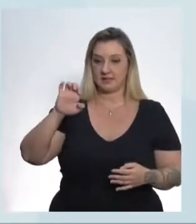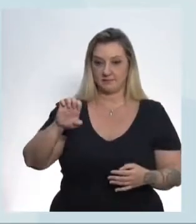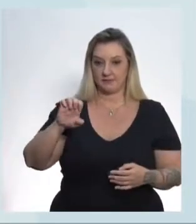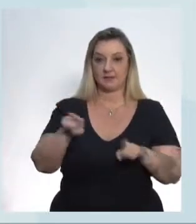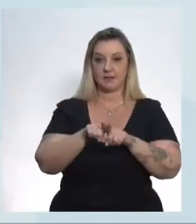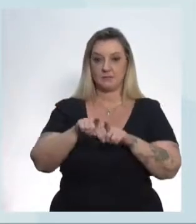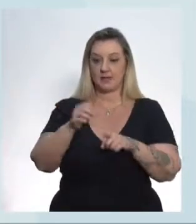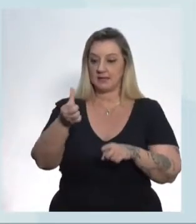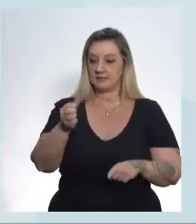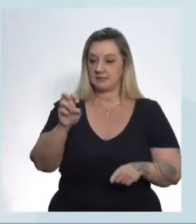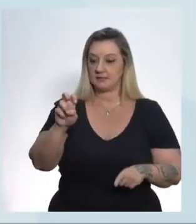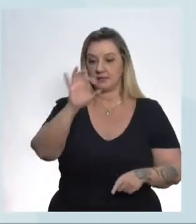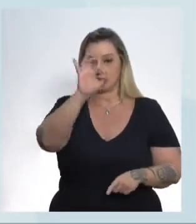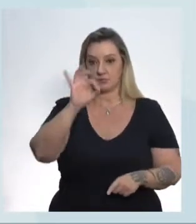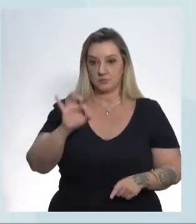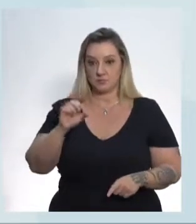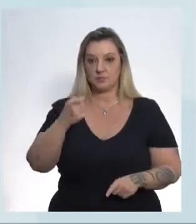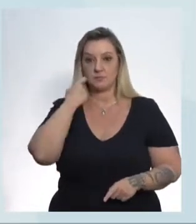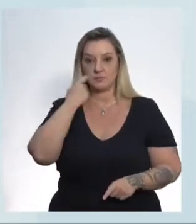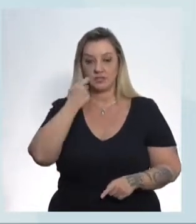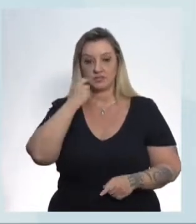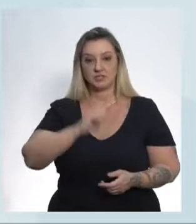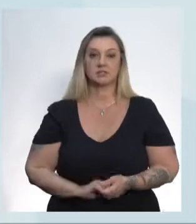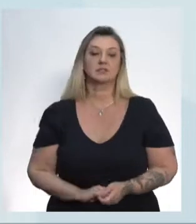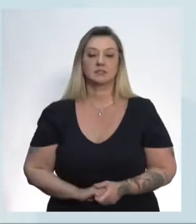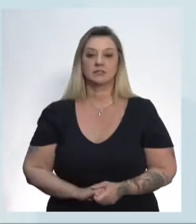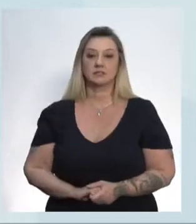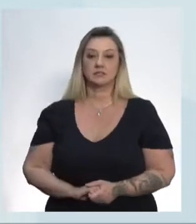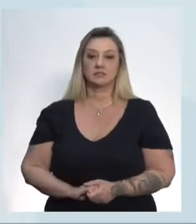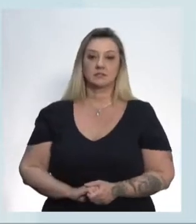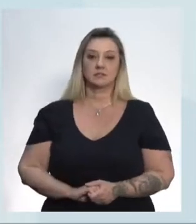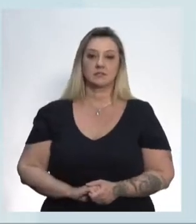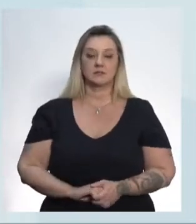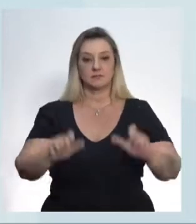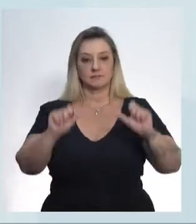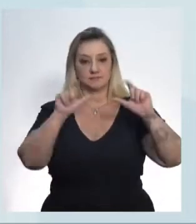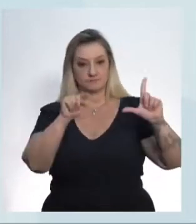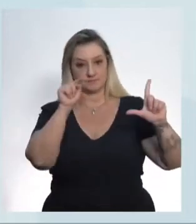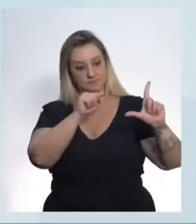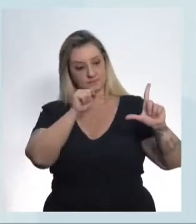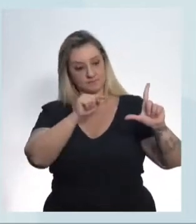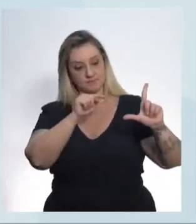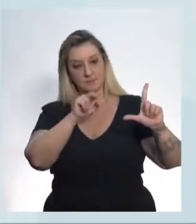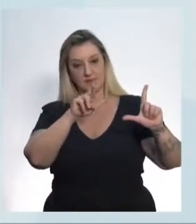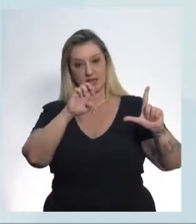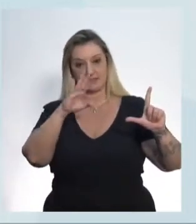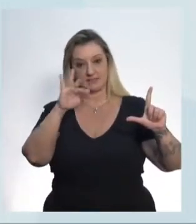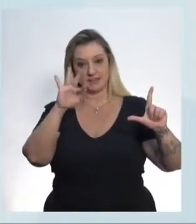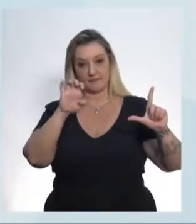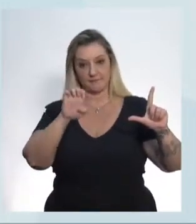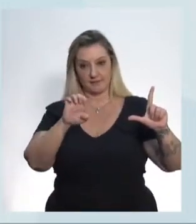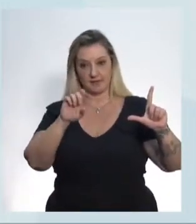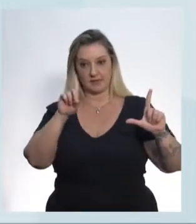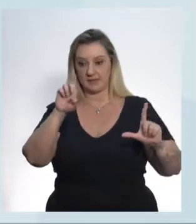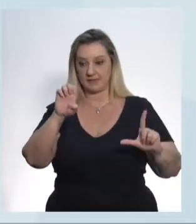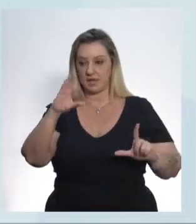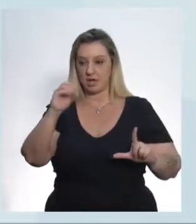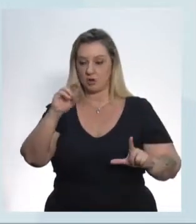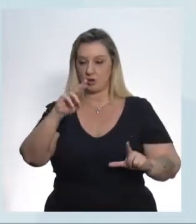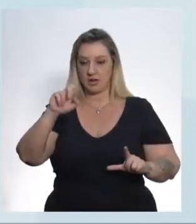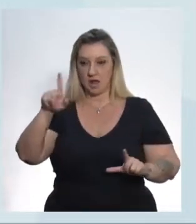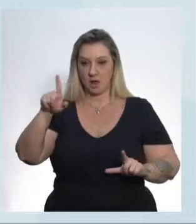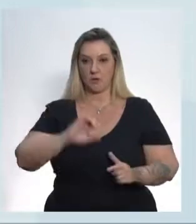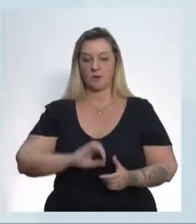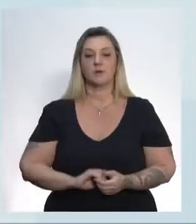peixes. Perfeito? Na tela aí nós vamos ver aí uma imagem aí de um recife de coral, tá ok? Vamos seguindo